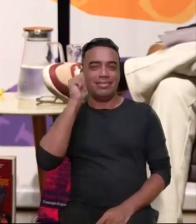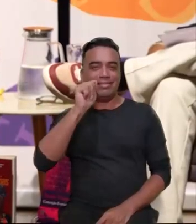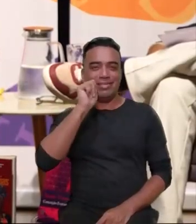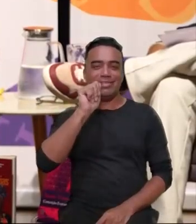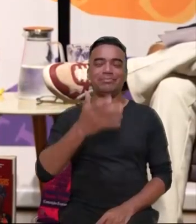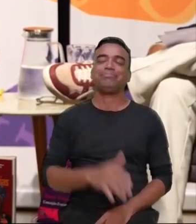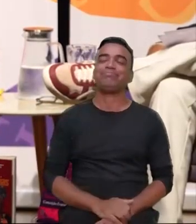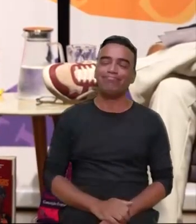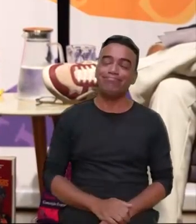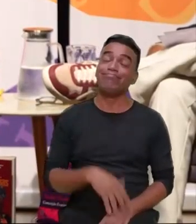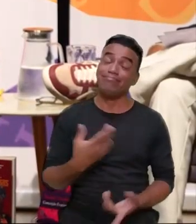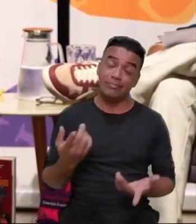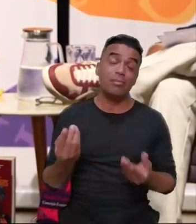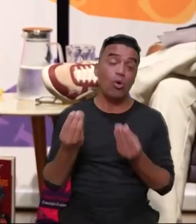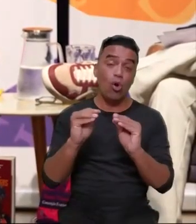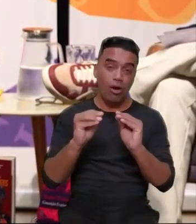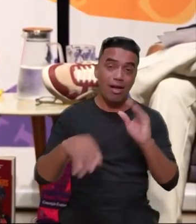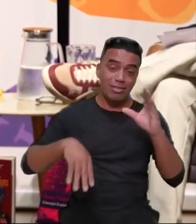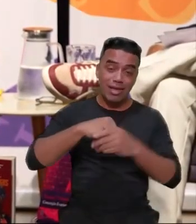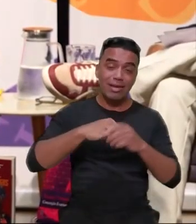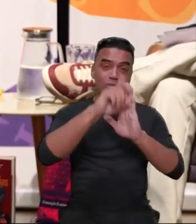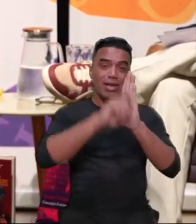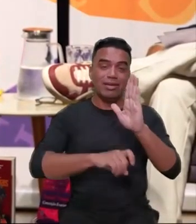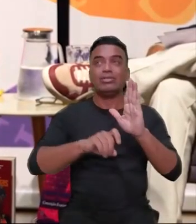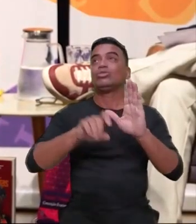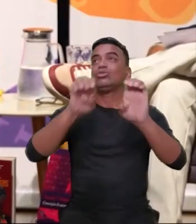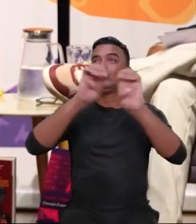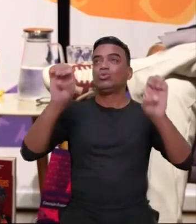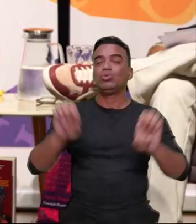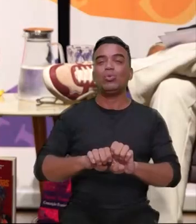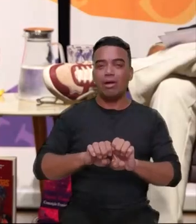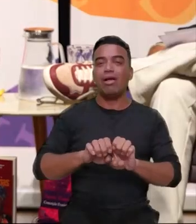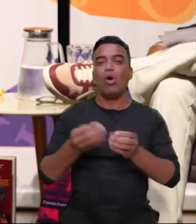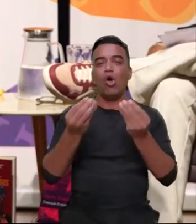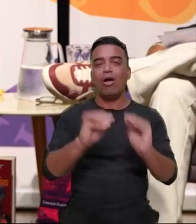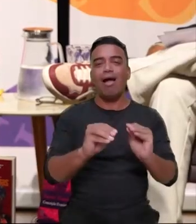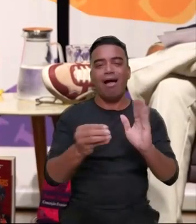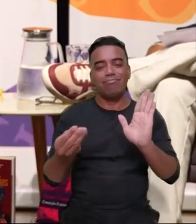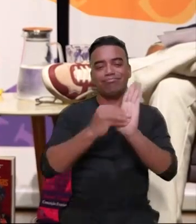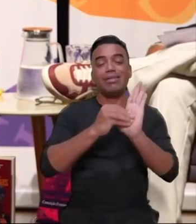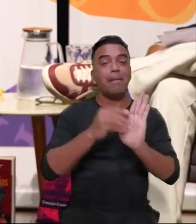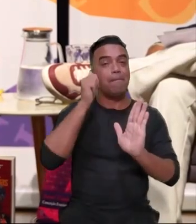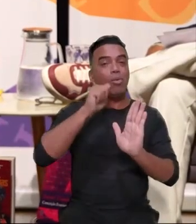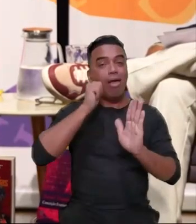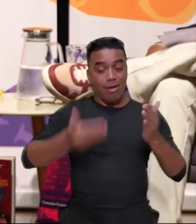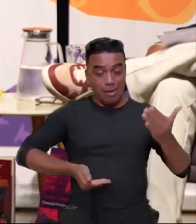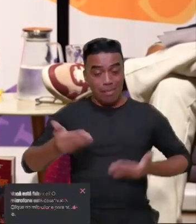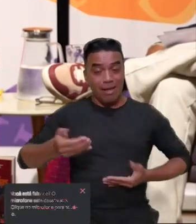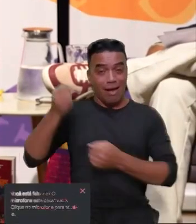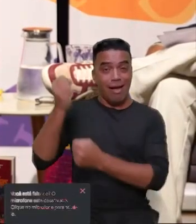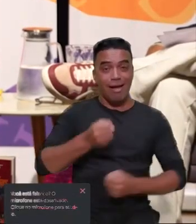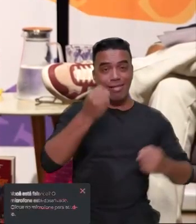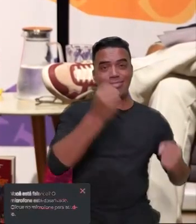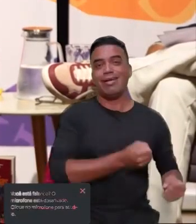quis também trazer, justamente, para o texto, uma empregada doméstica. E uma empregada doméstica